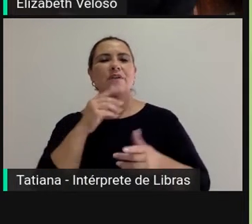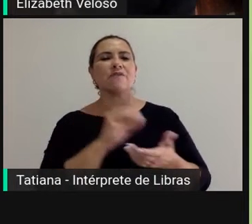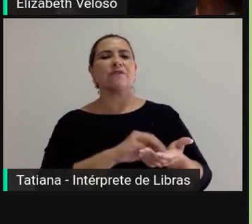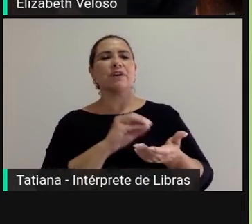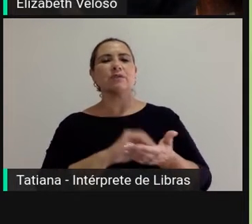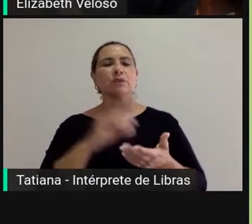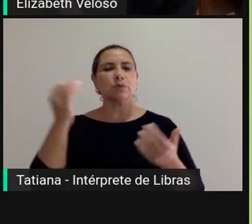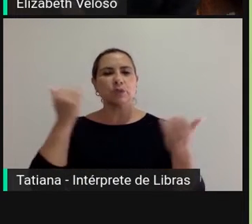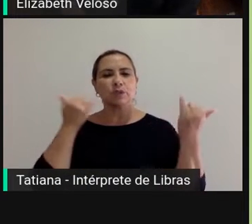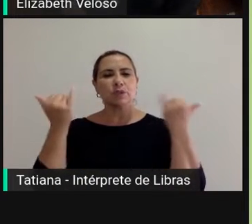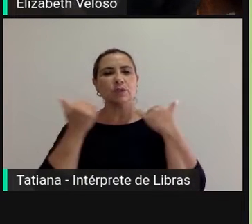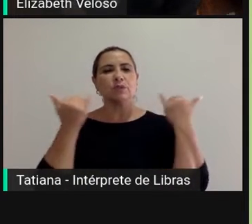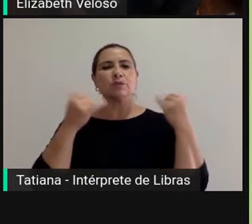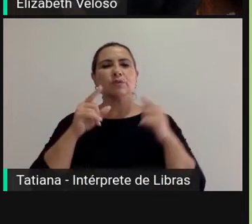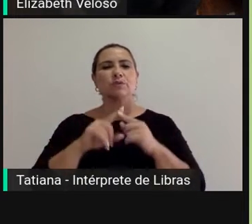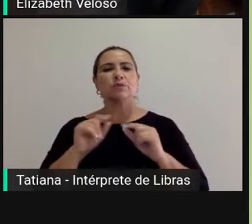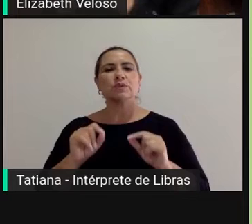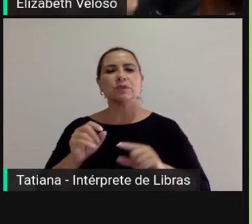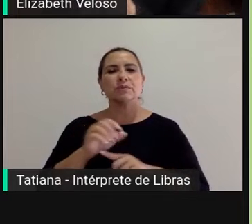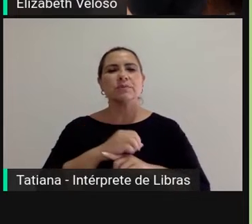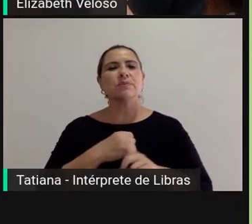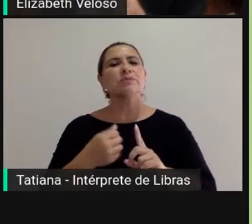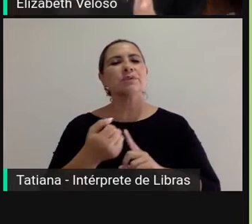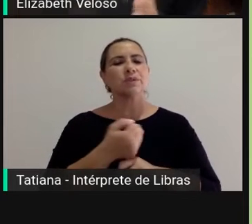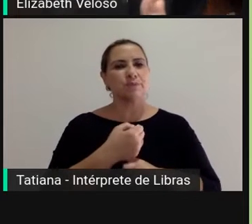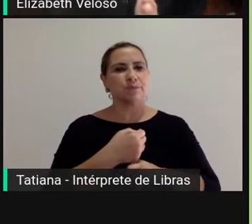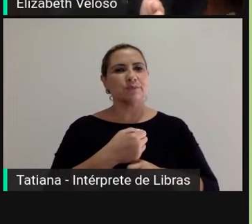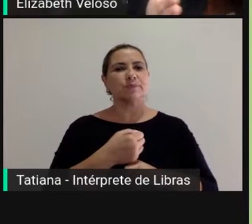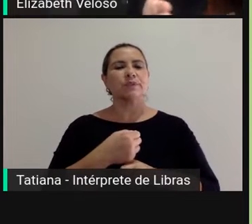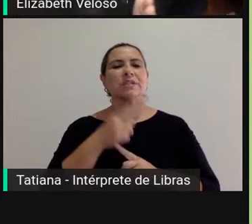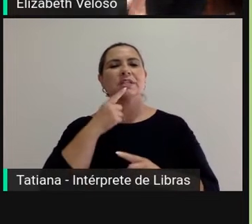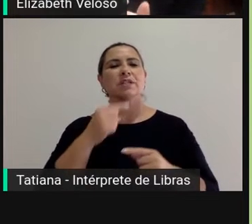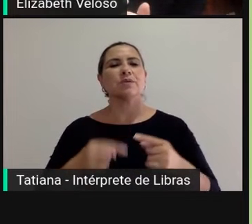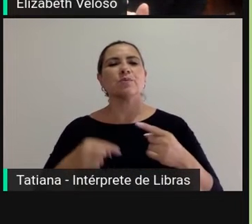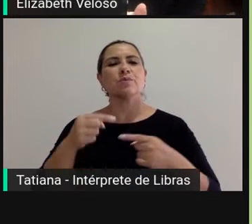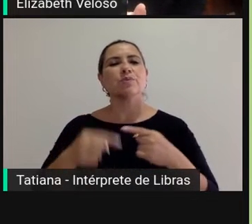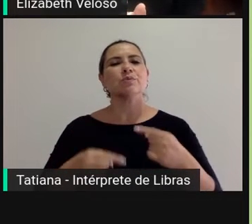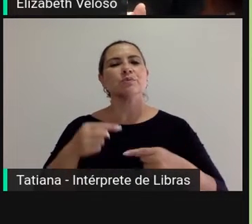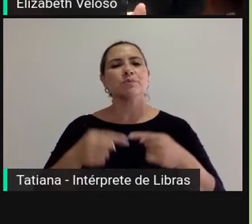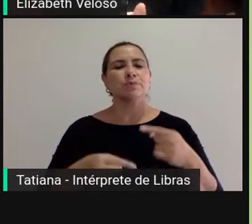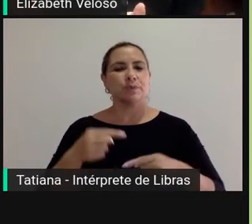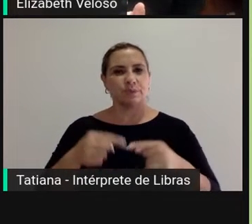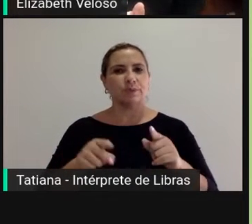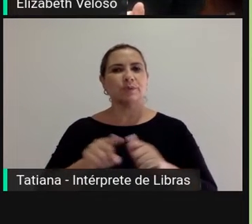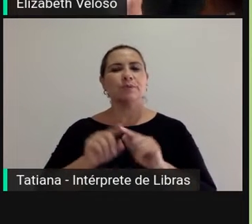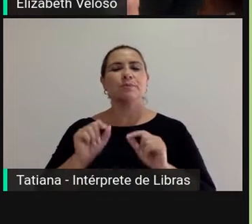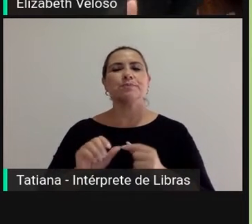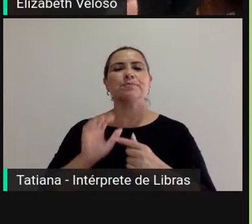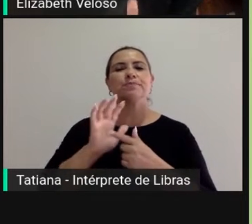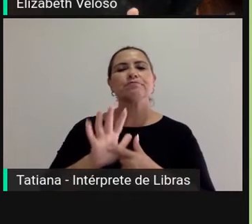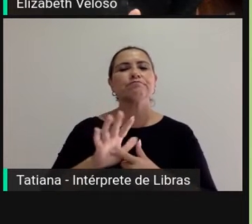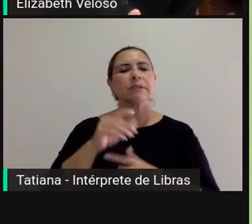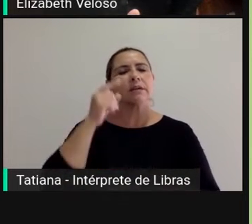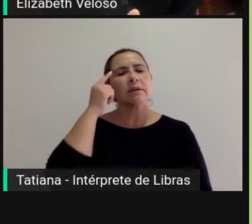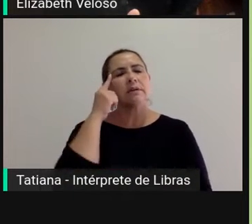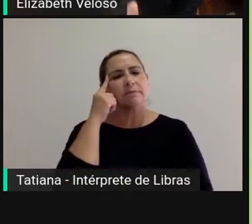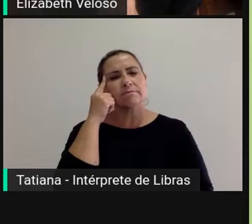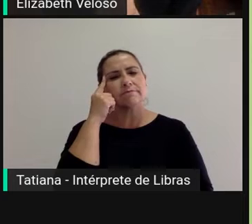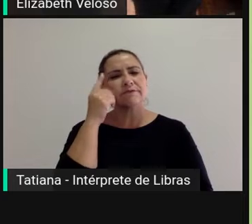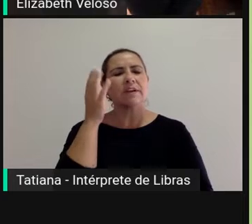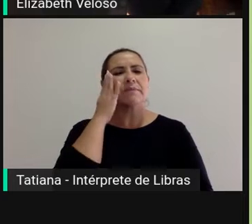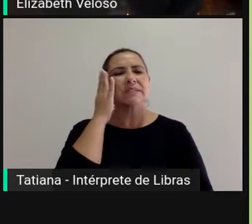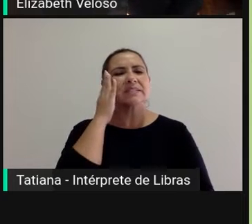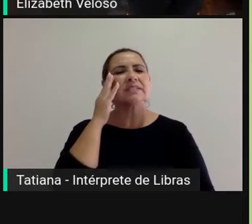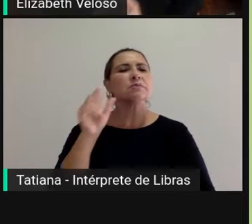o desserviço prestado à sociedade brasileira. E nessa discussão, então, eu fui buscar nos discursos, porque